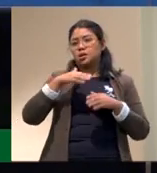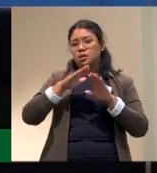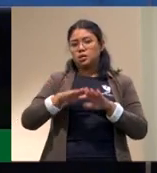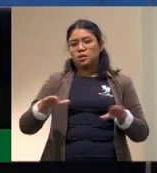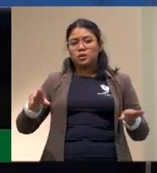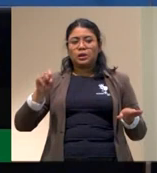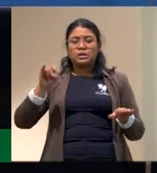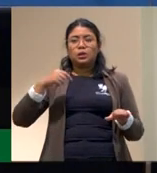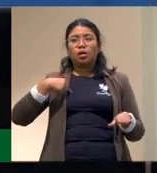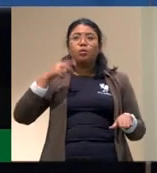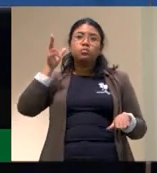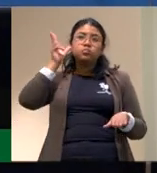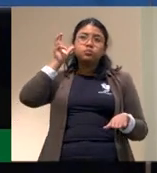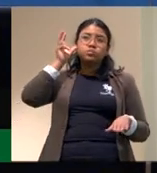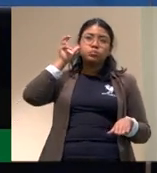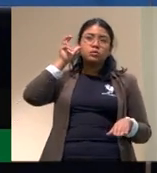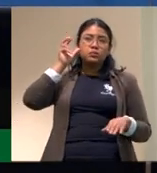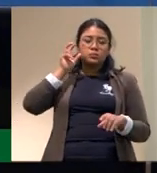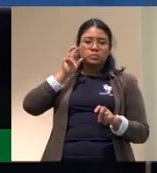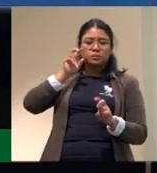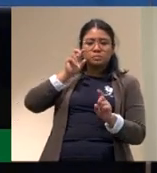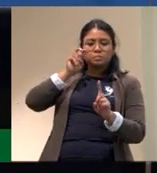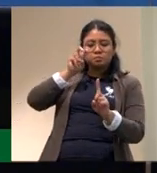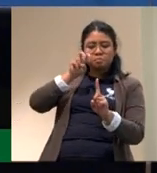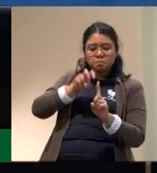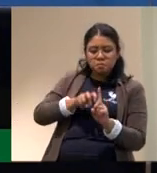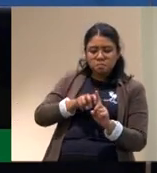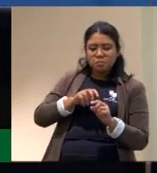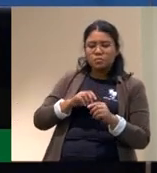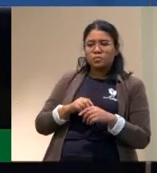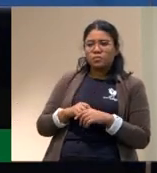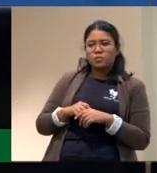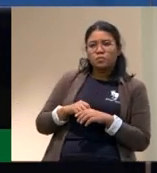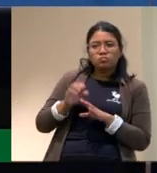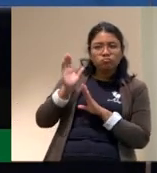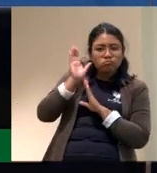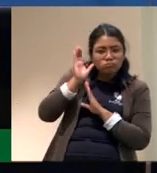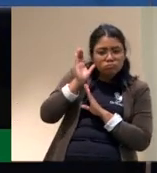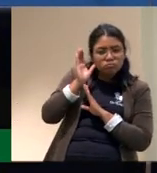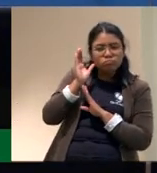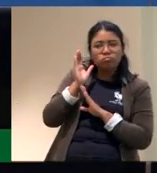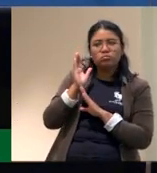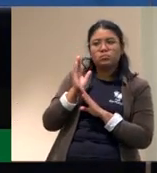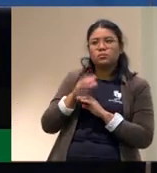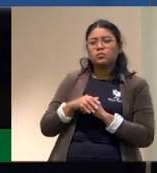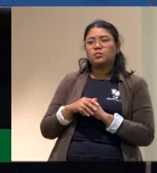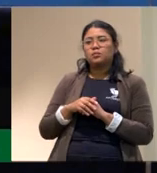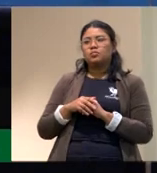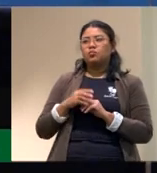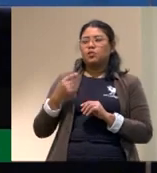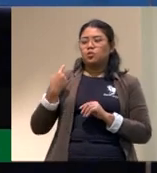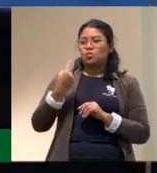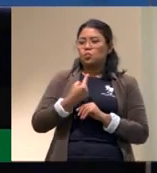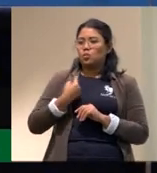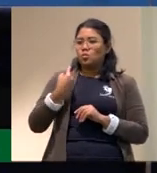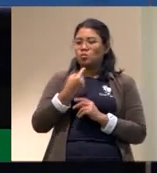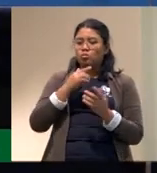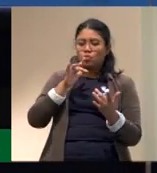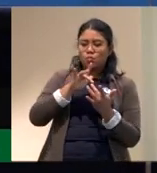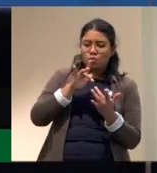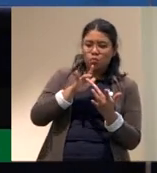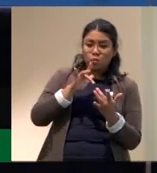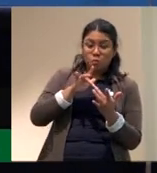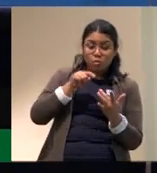eu escuto, se eu me abaixo para ouvir o que ela quer, mesmo que não seja, não estou falando numa relação individual, né? O que